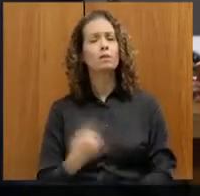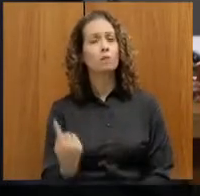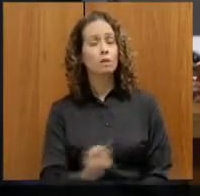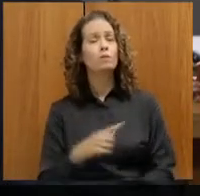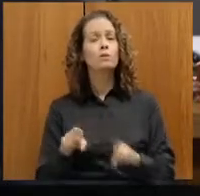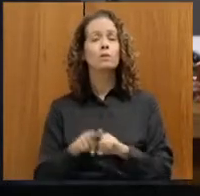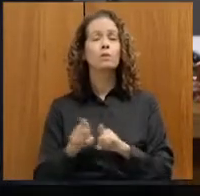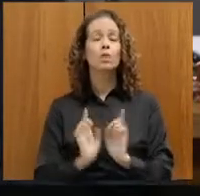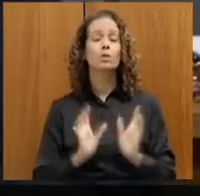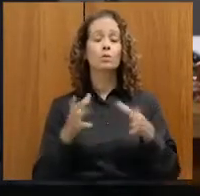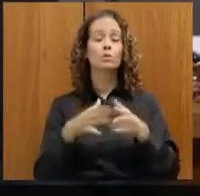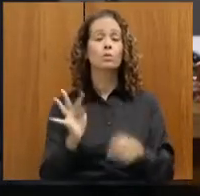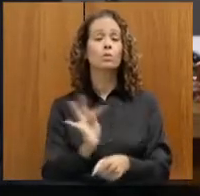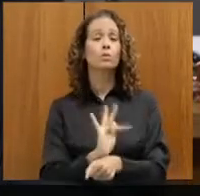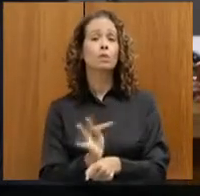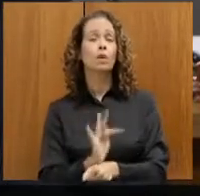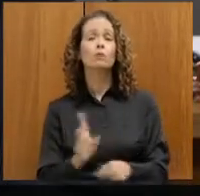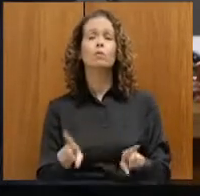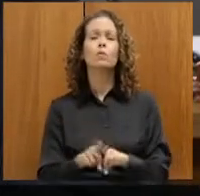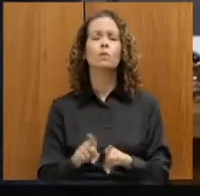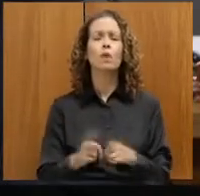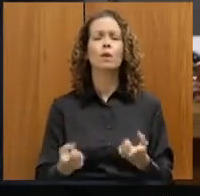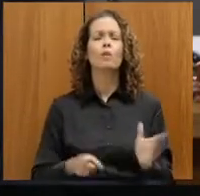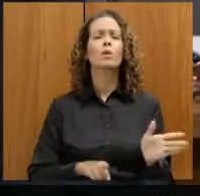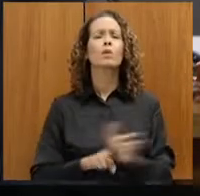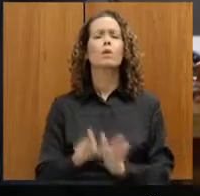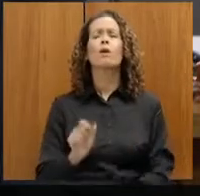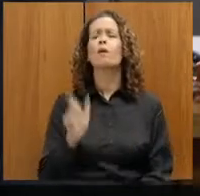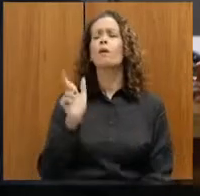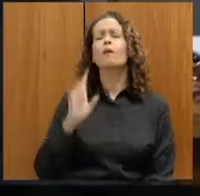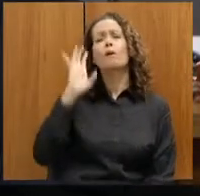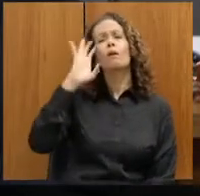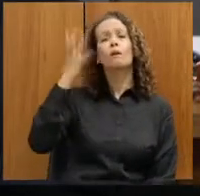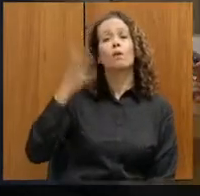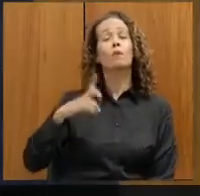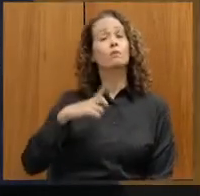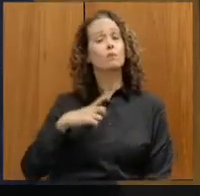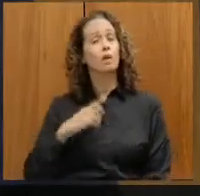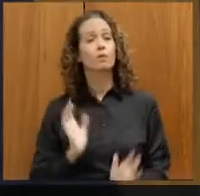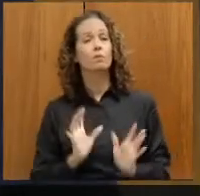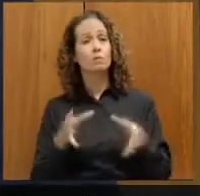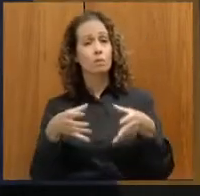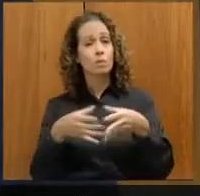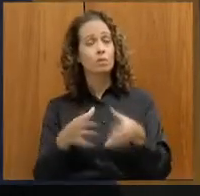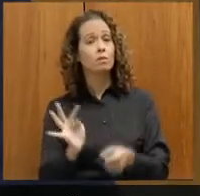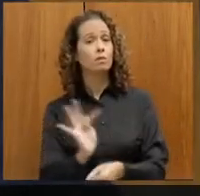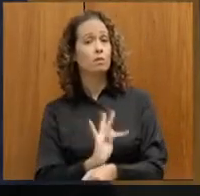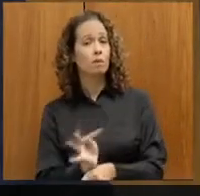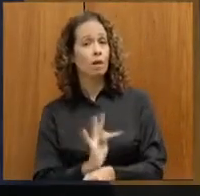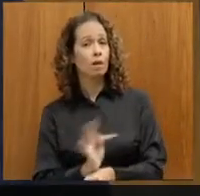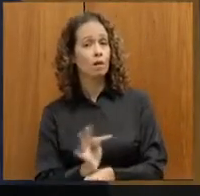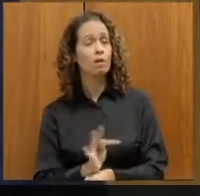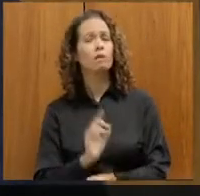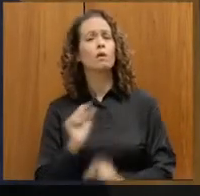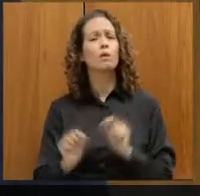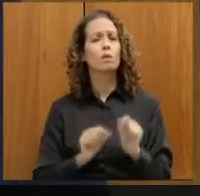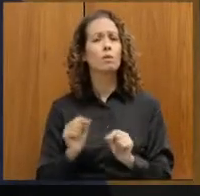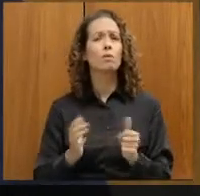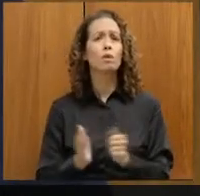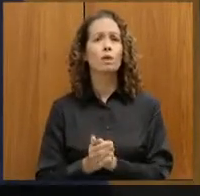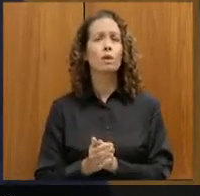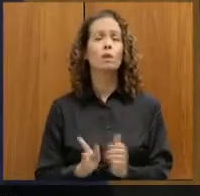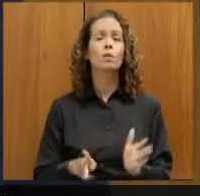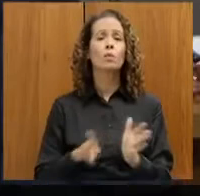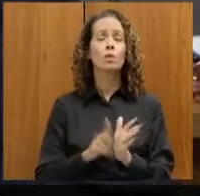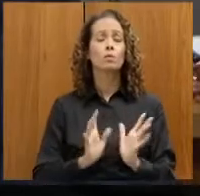que estão aí vem coisas só perguntou Quem determina existe uma comissão chama copetec esta comissão é composta por servidores da receita